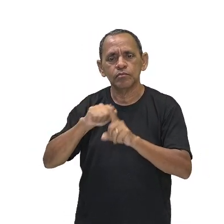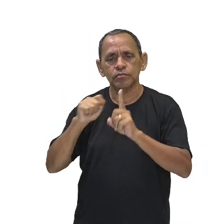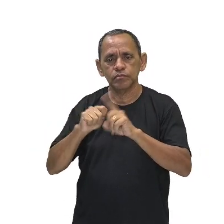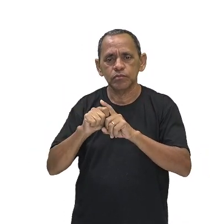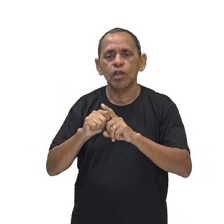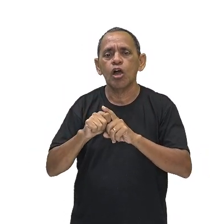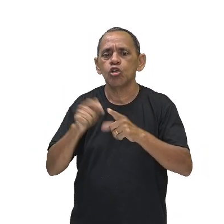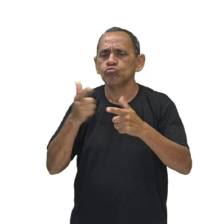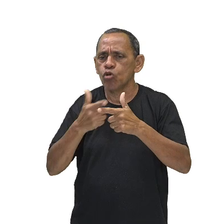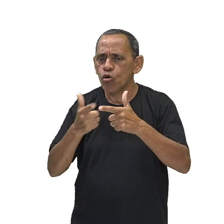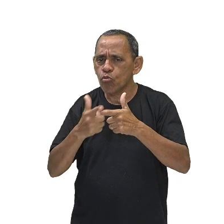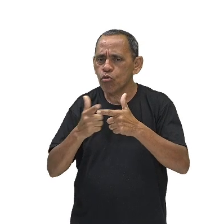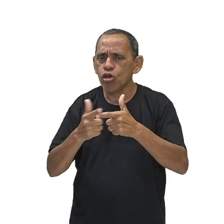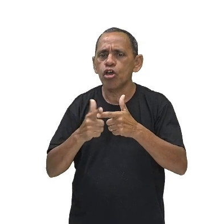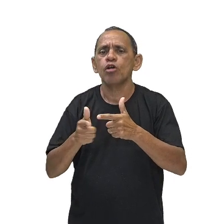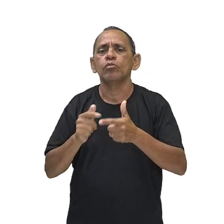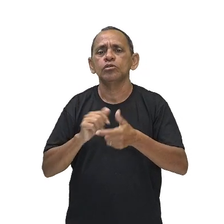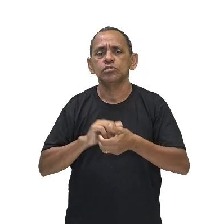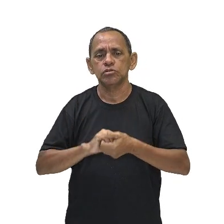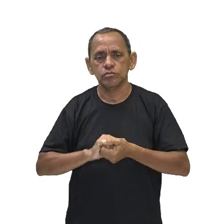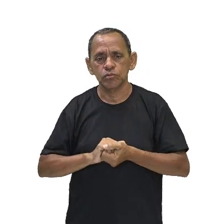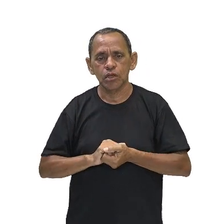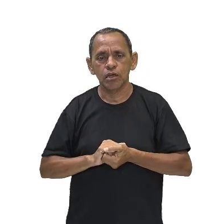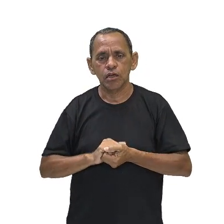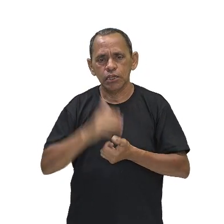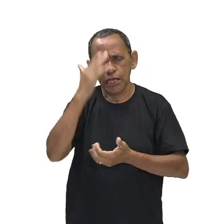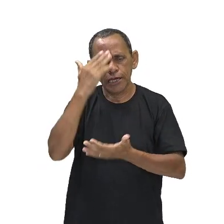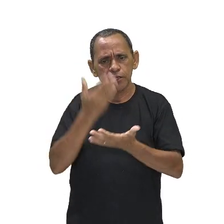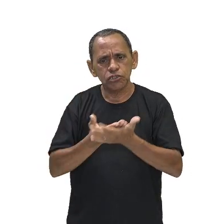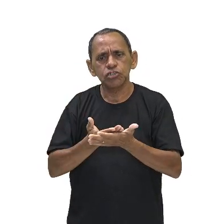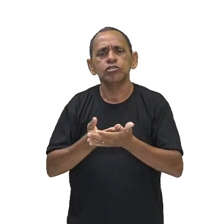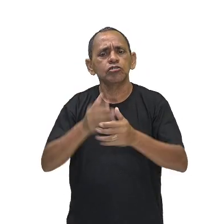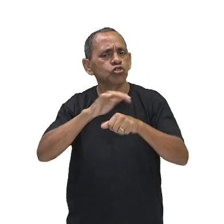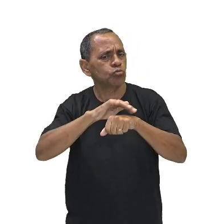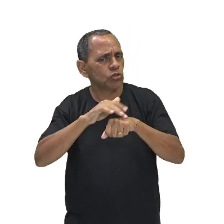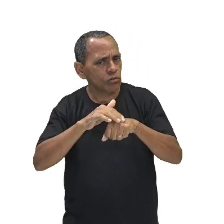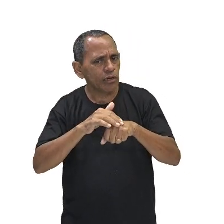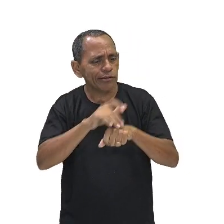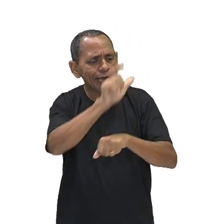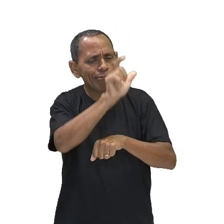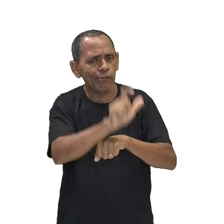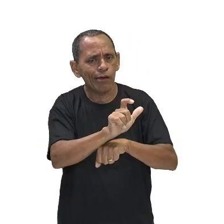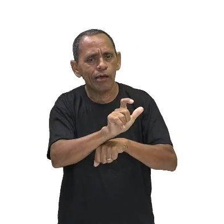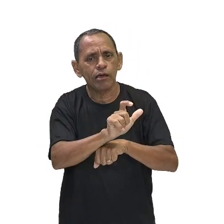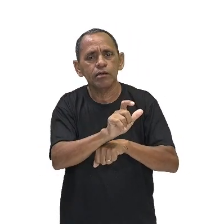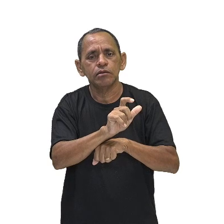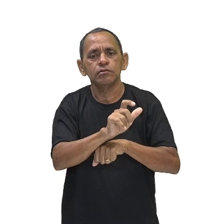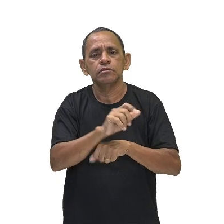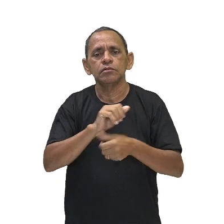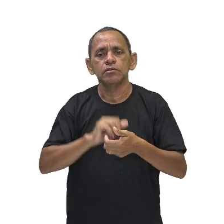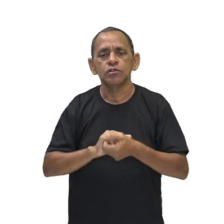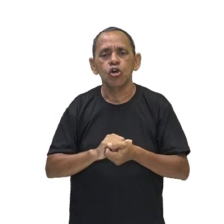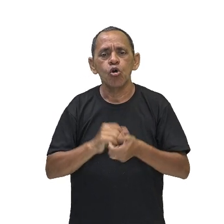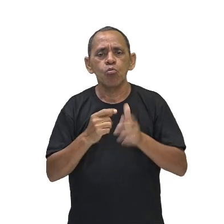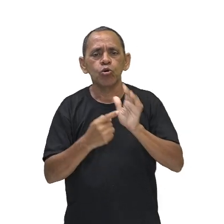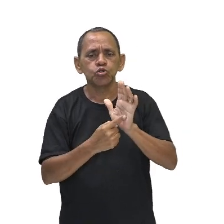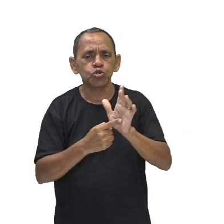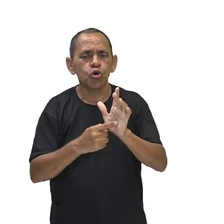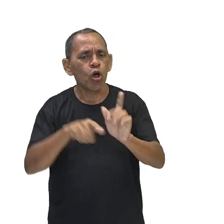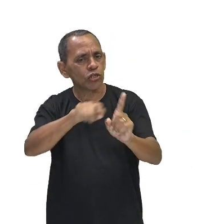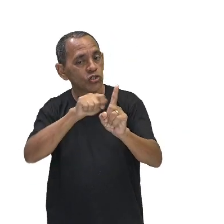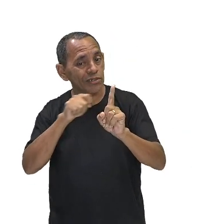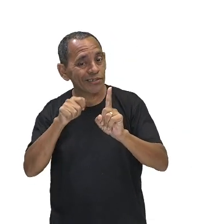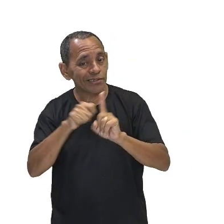que observou, ele considerou como patologia social, ok, e chamou aquela sociedade